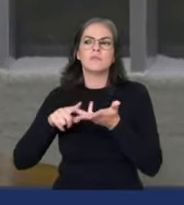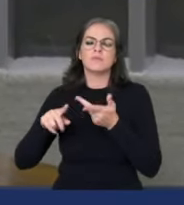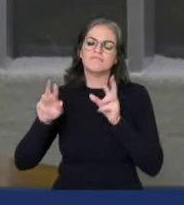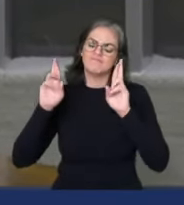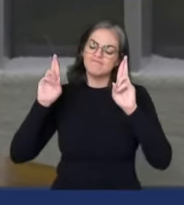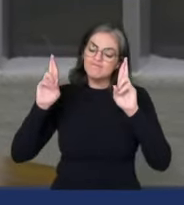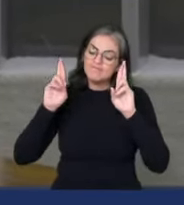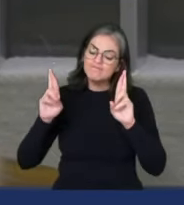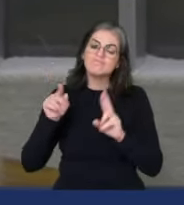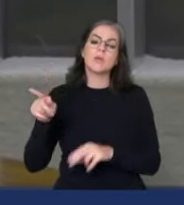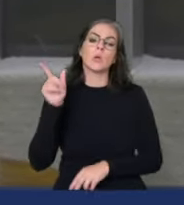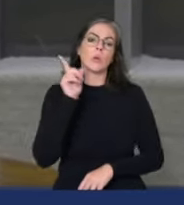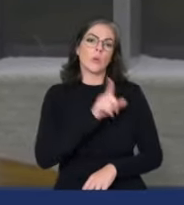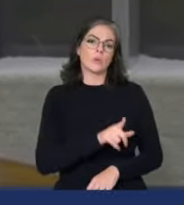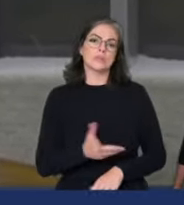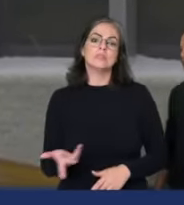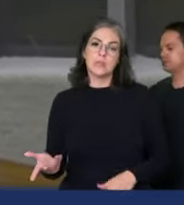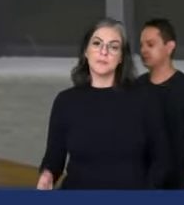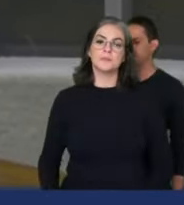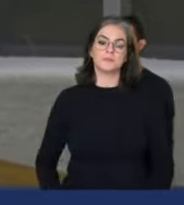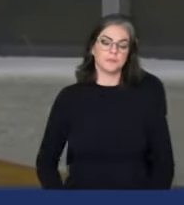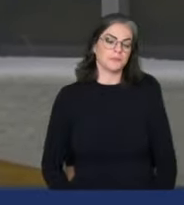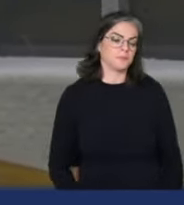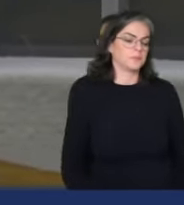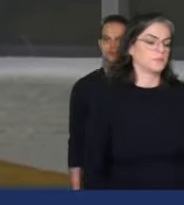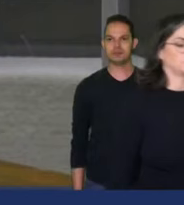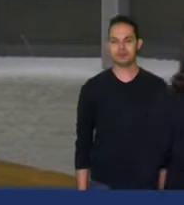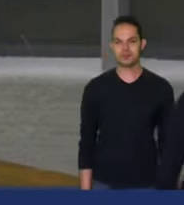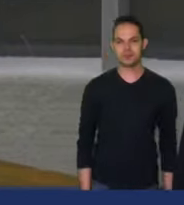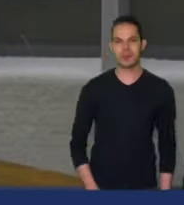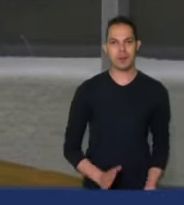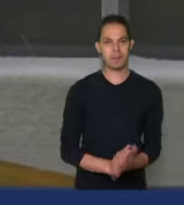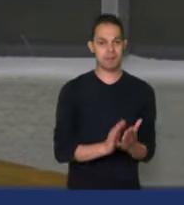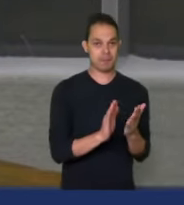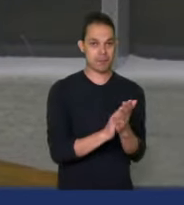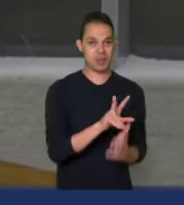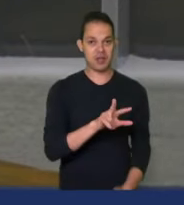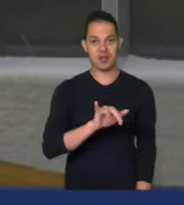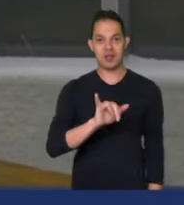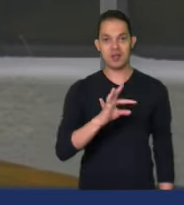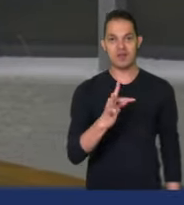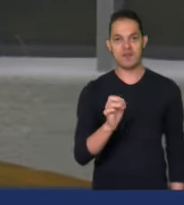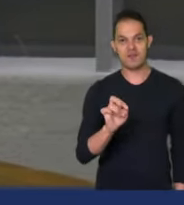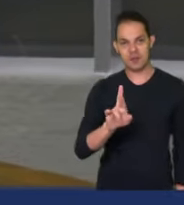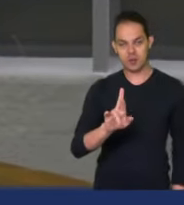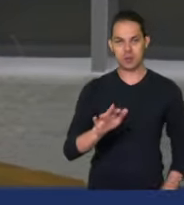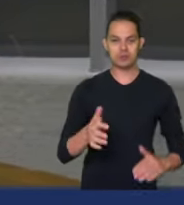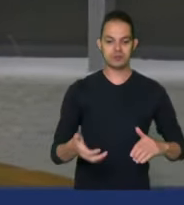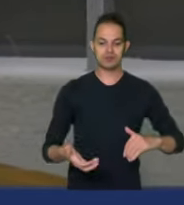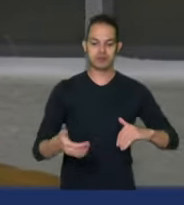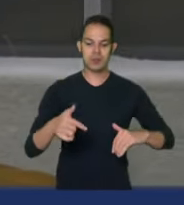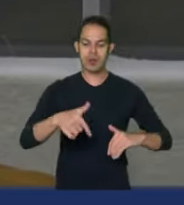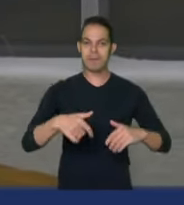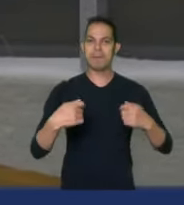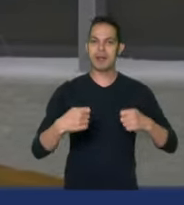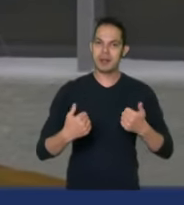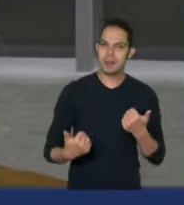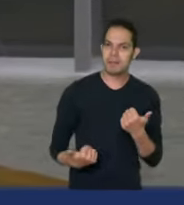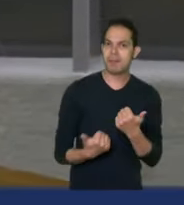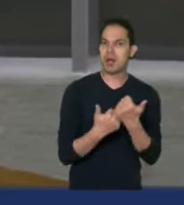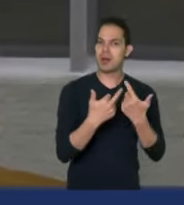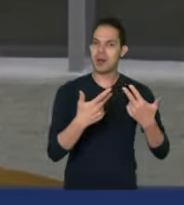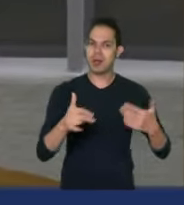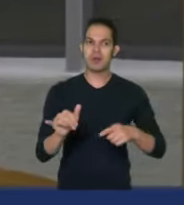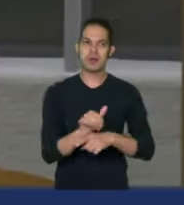Então, ministro Vitor Godoy, parabéns aí pelo trabalho. Esse parlamento precisa apoiar boas ações sempre